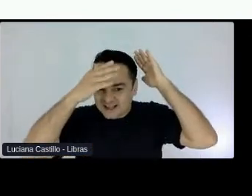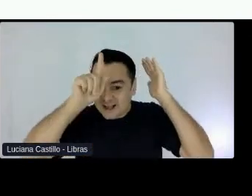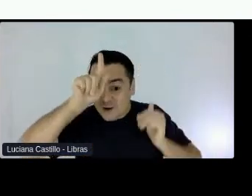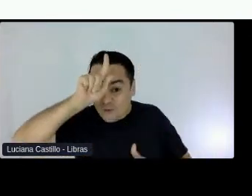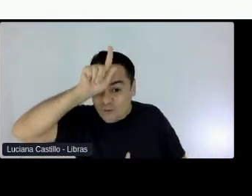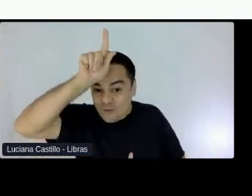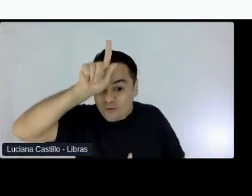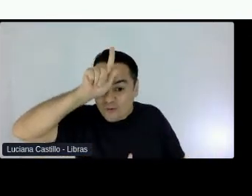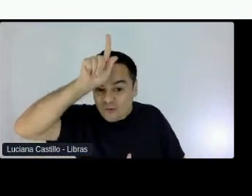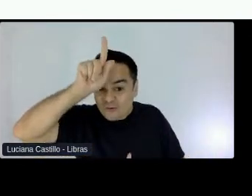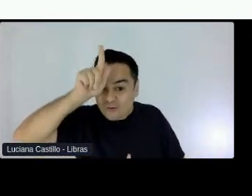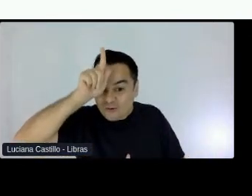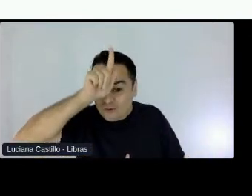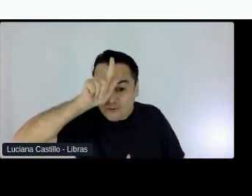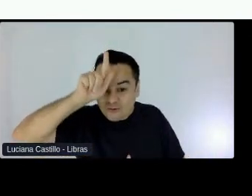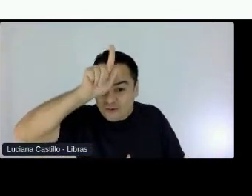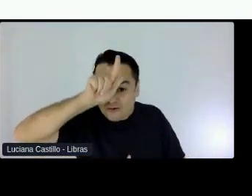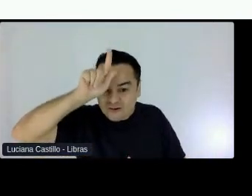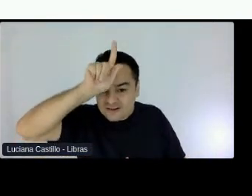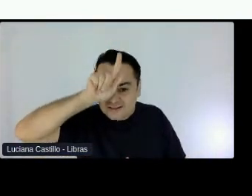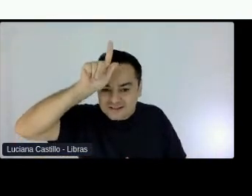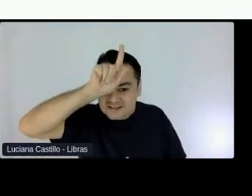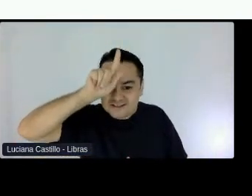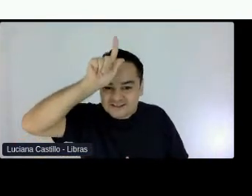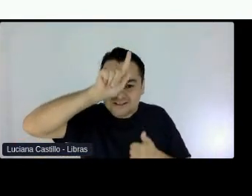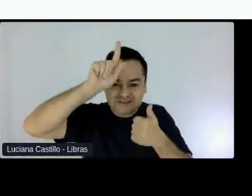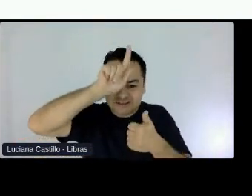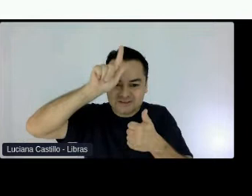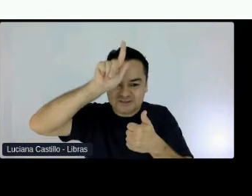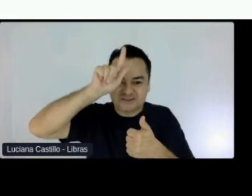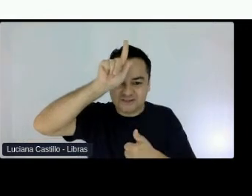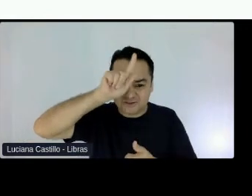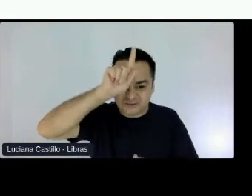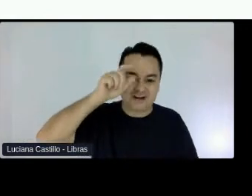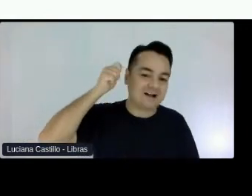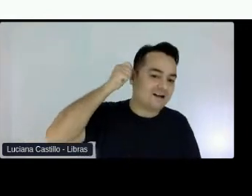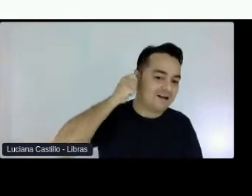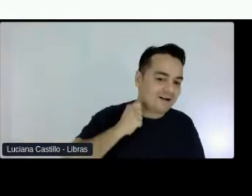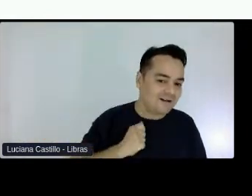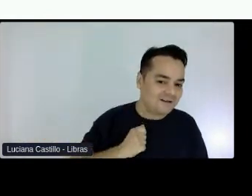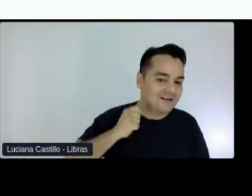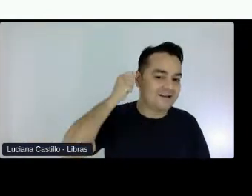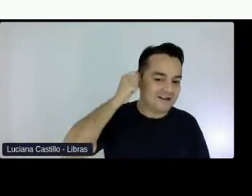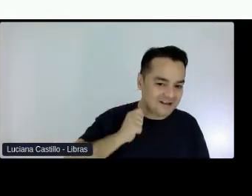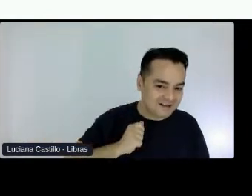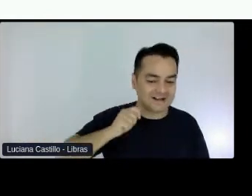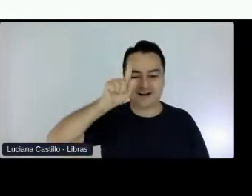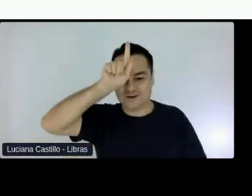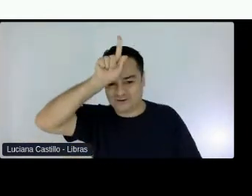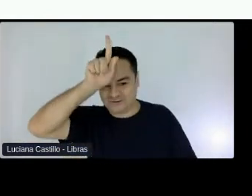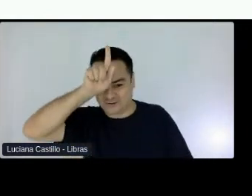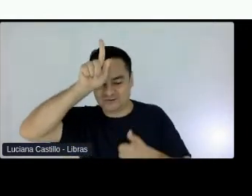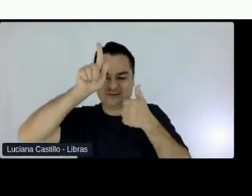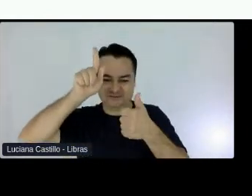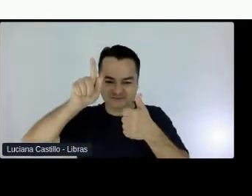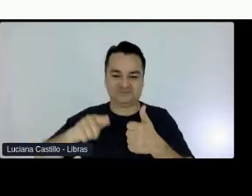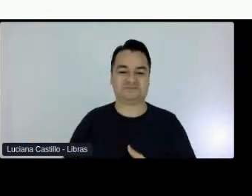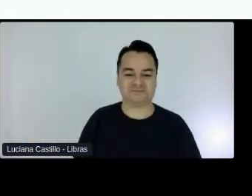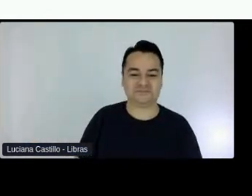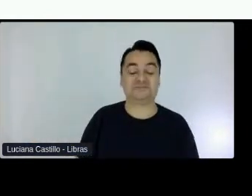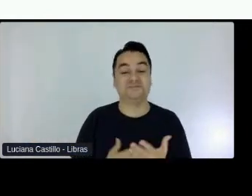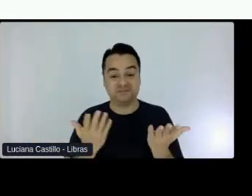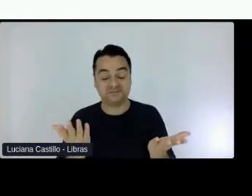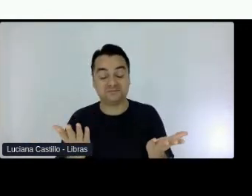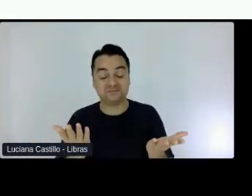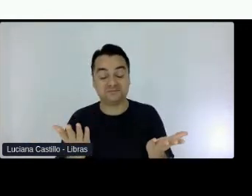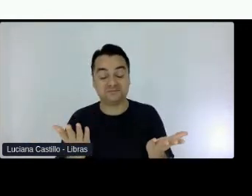Então, o meu é esse aqui, ó. É o Guga. Tá? Então, ó, podem chamar aí. Okay. E aí, gente, dentro